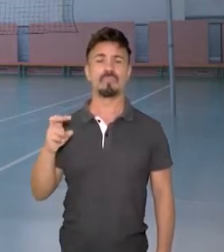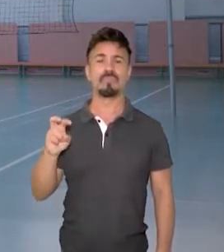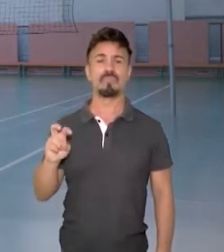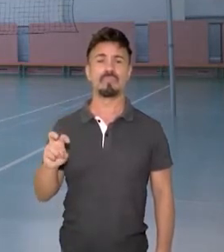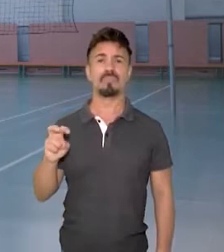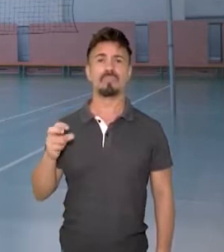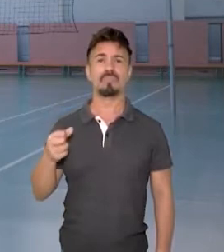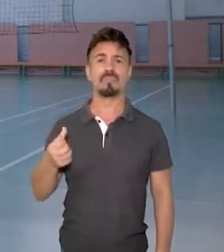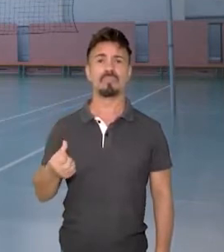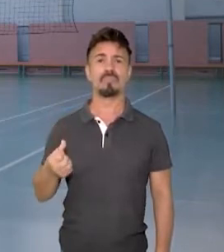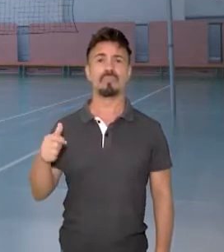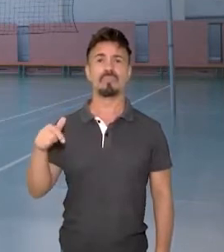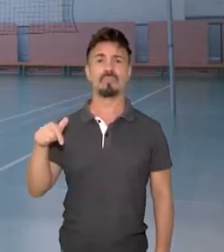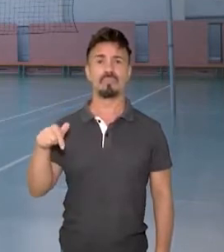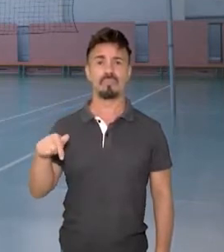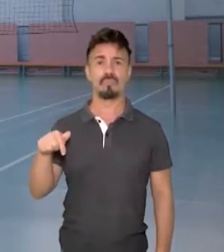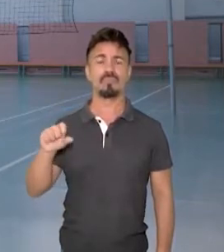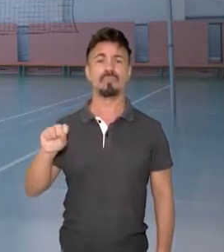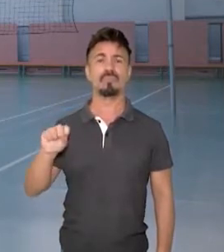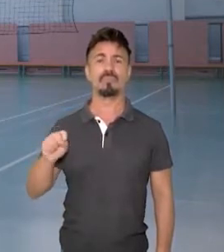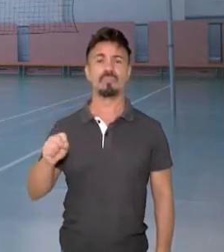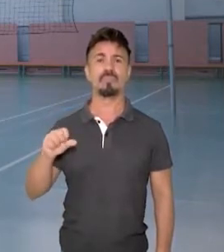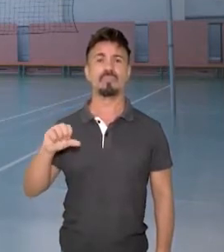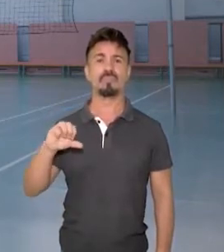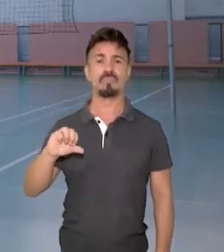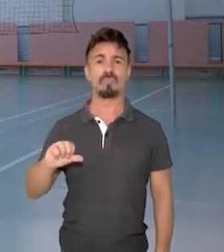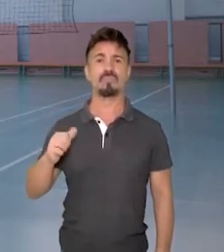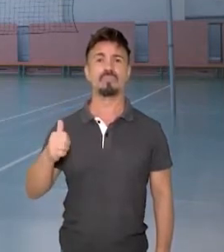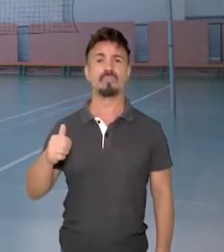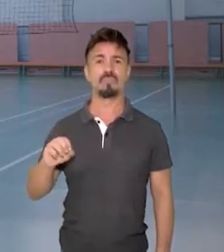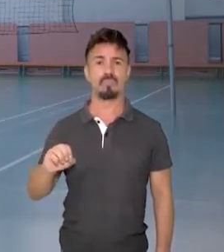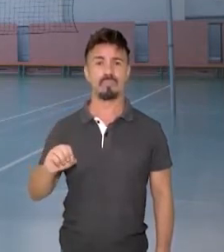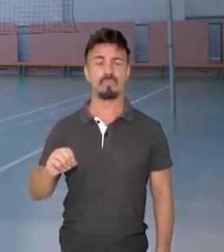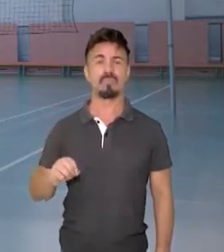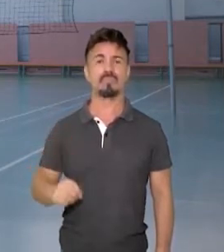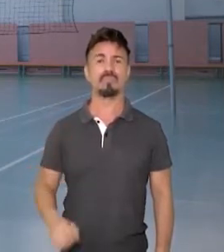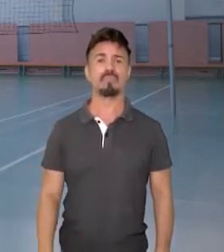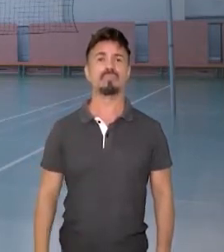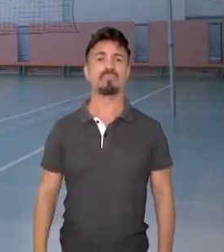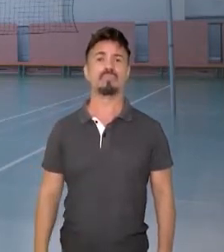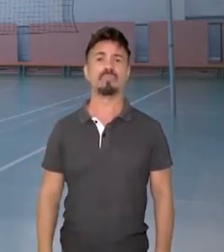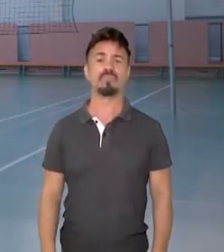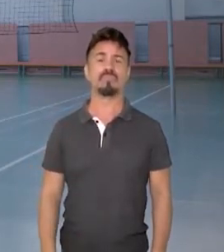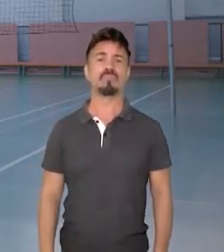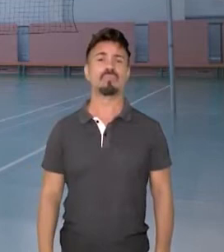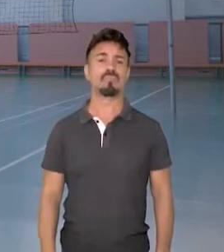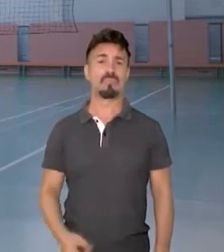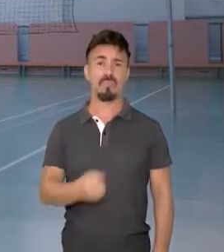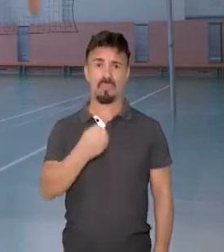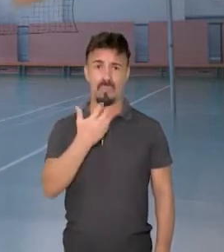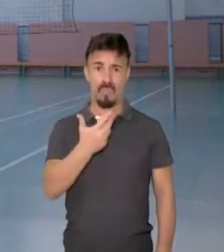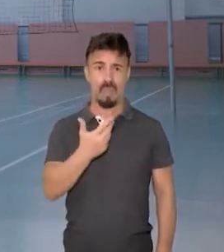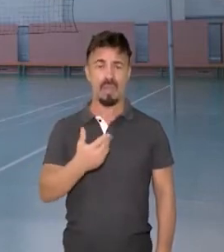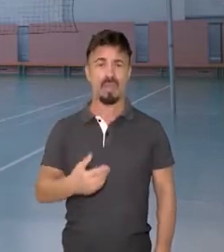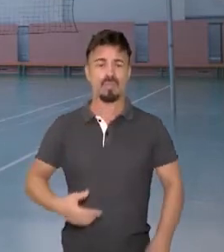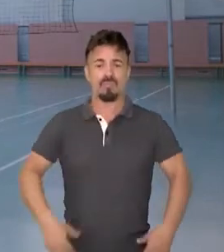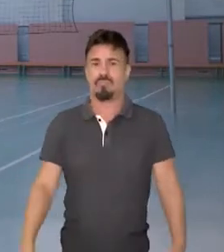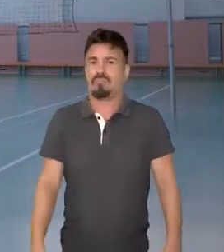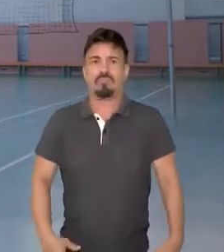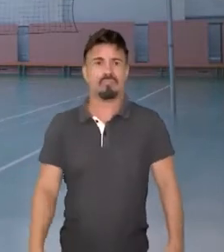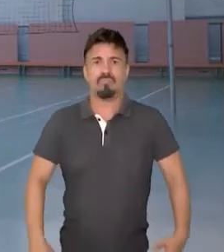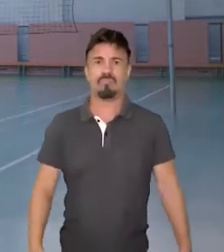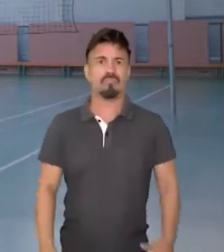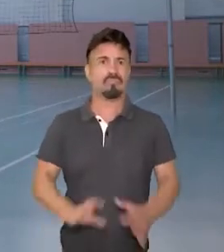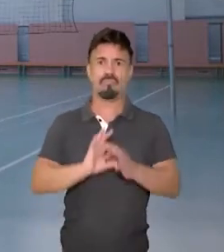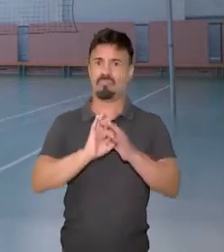quatro cinco seis sete oito nove dez a beleza solta solta